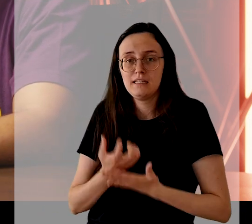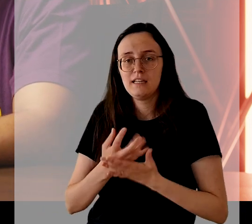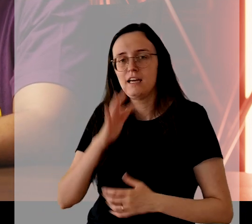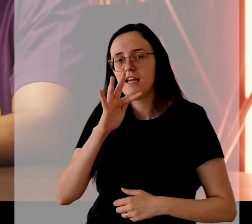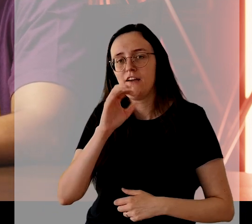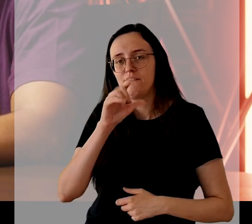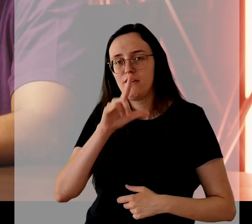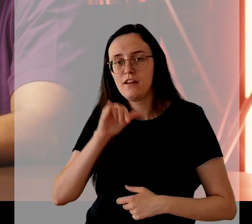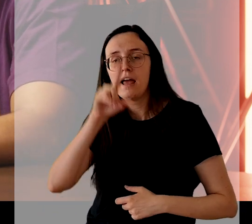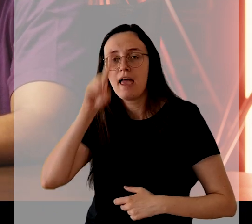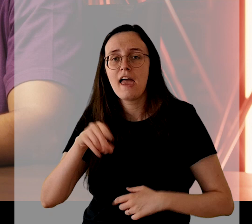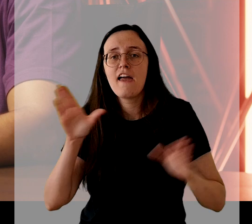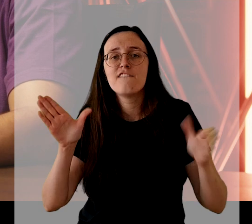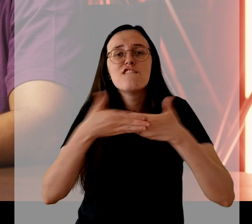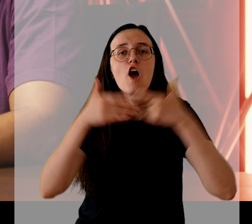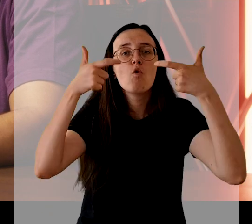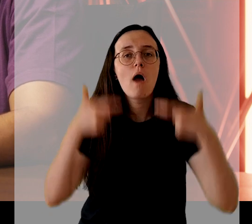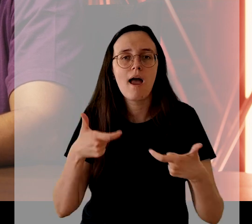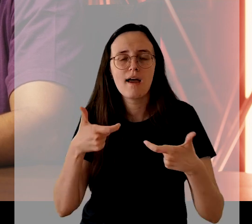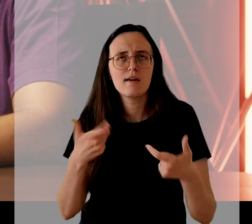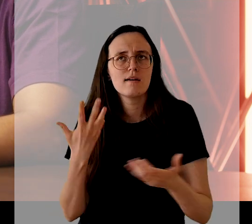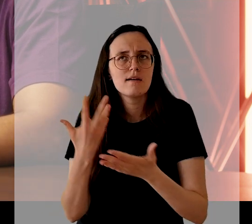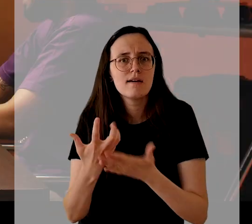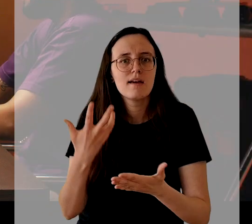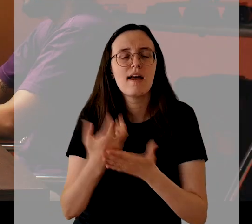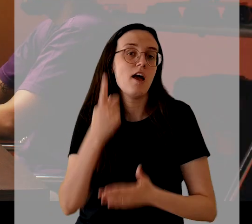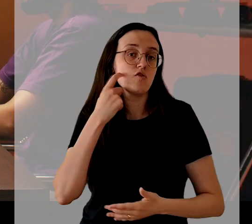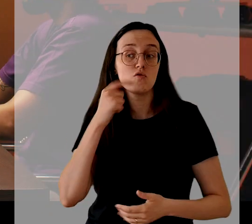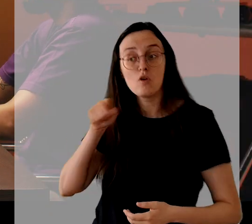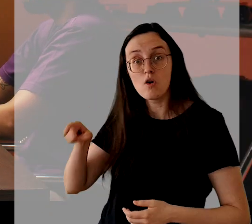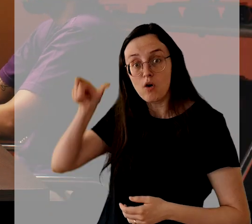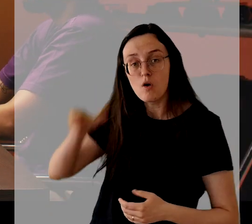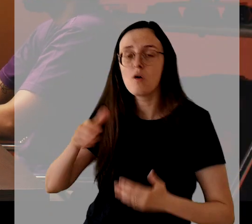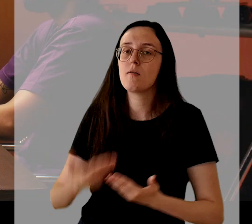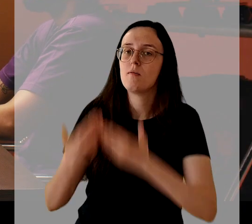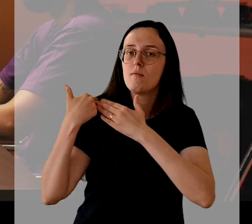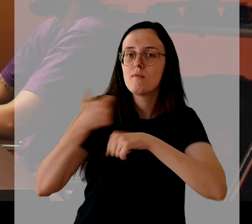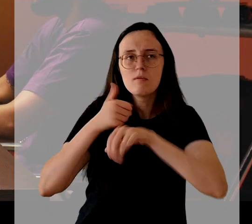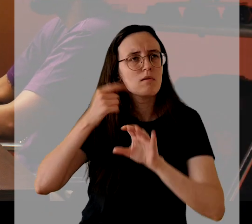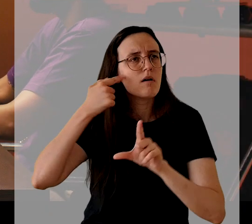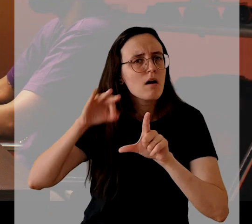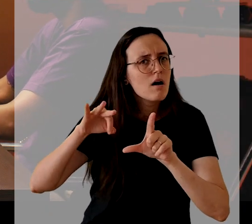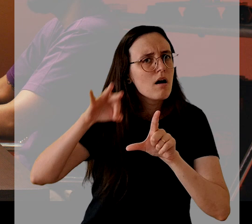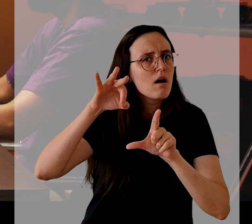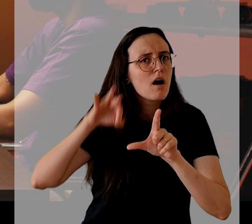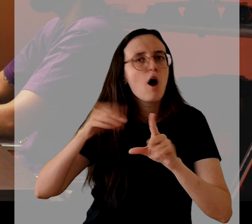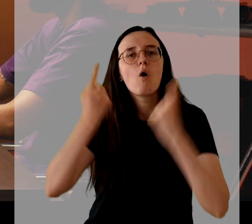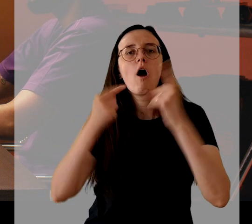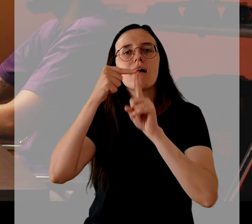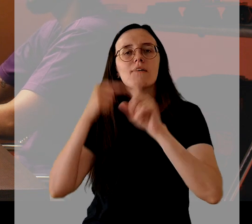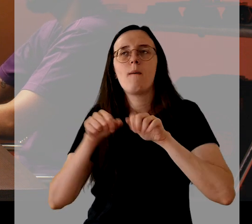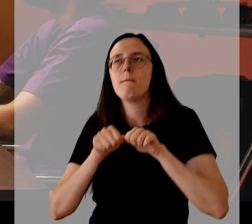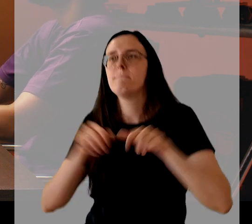isso na Foley, a gente grava tudo bem sequinho, no estúdio isolado. E aí o mixador vai decidir o nível